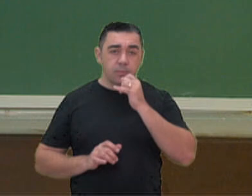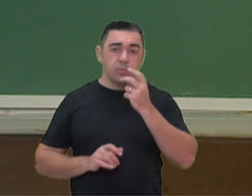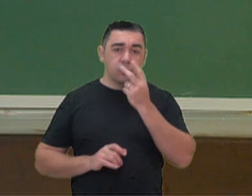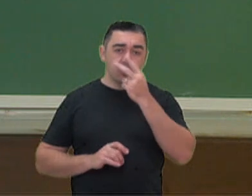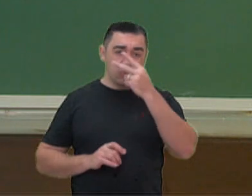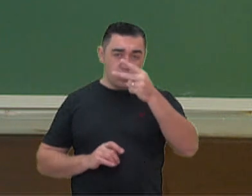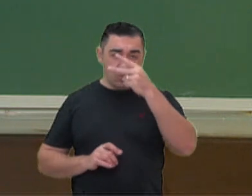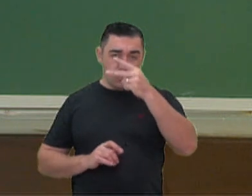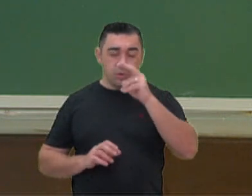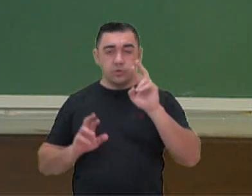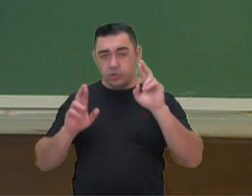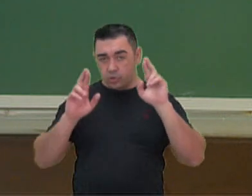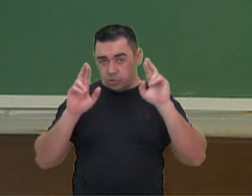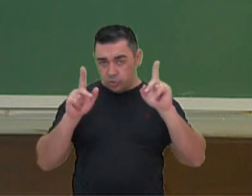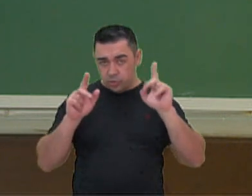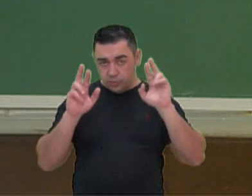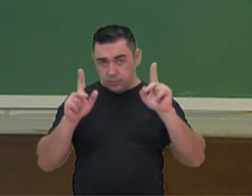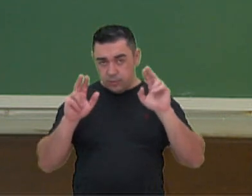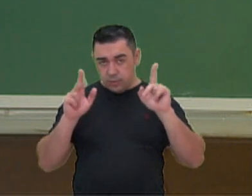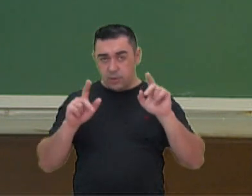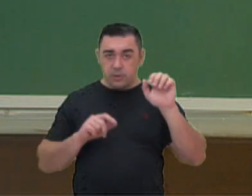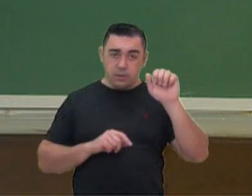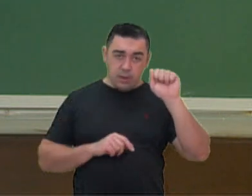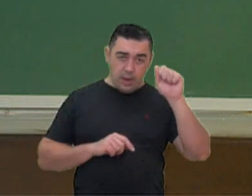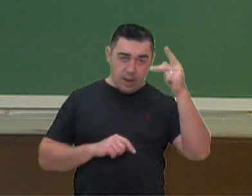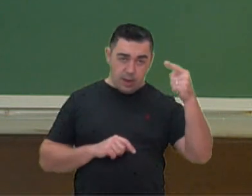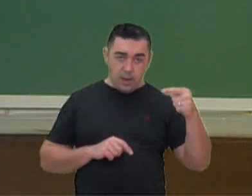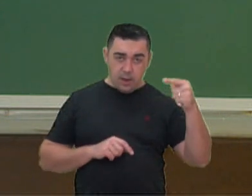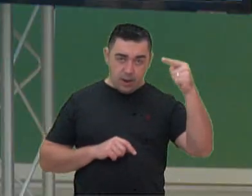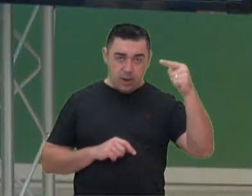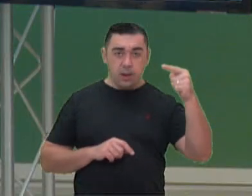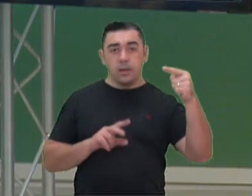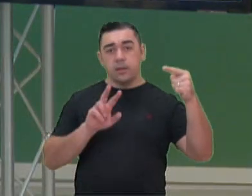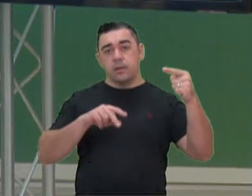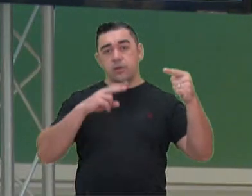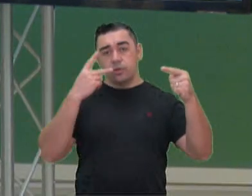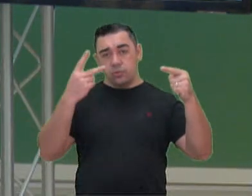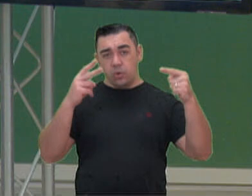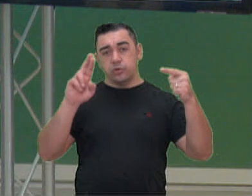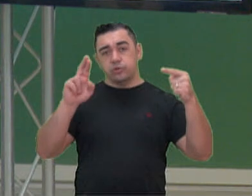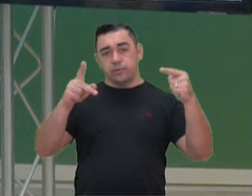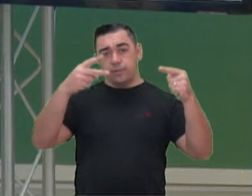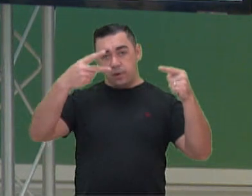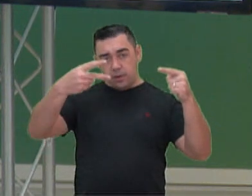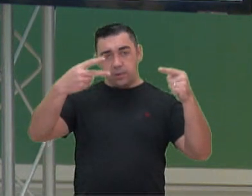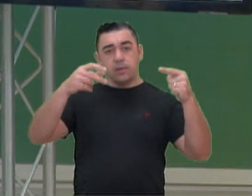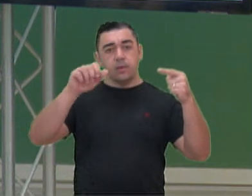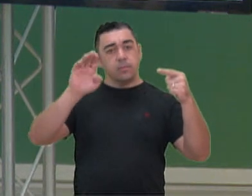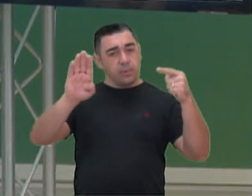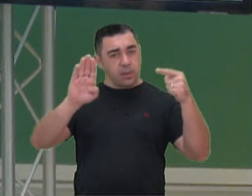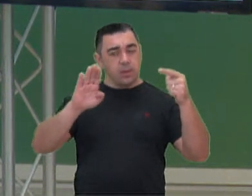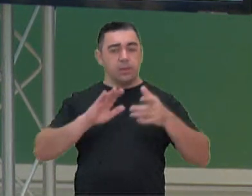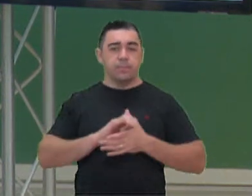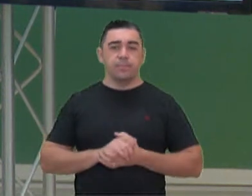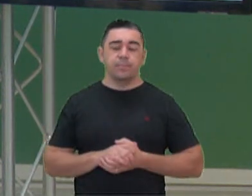dois elementos diferentes do conjunto A correspondem a elementos diferentes, distintos no conjunto